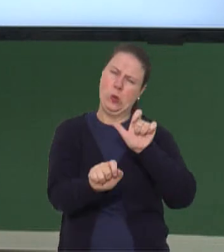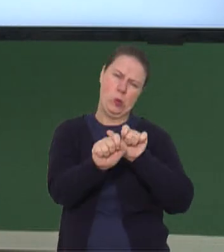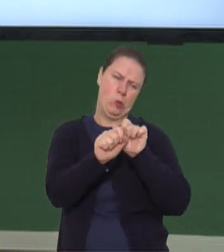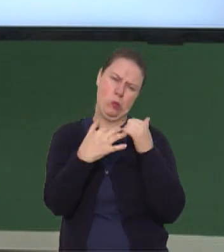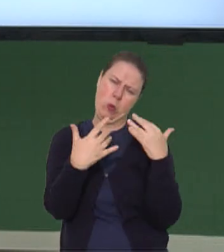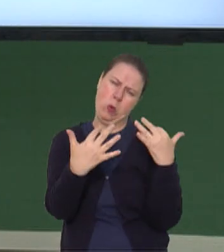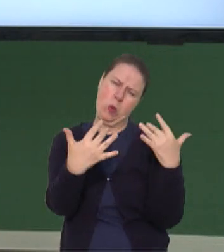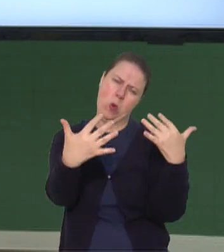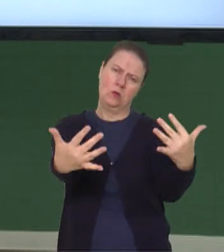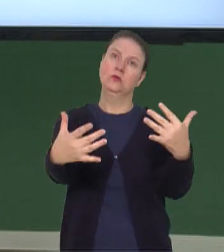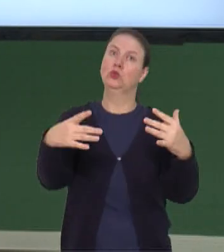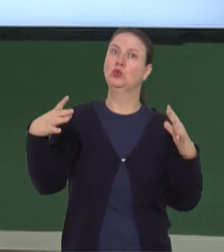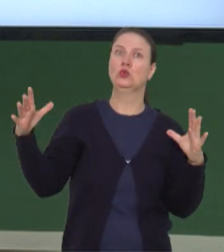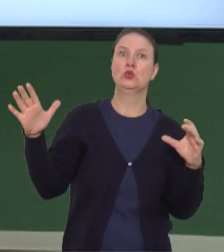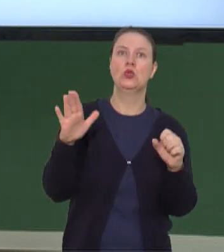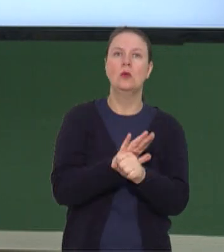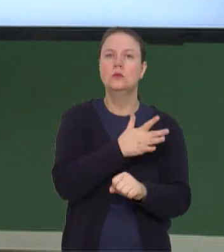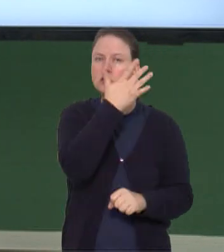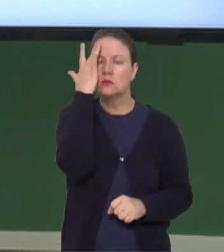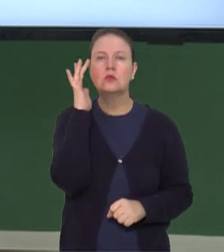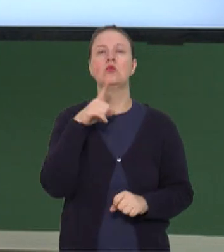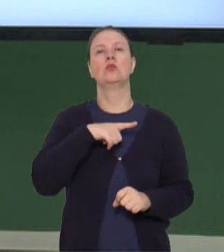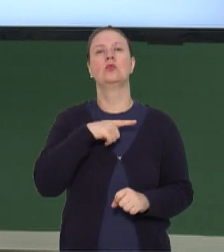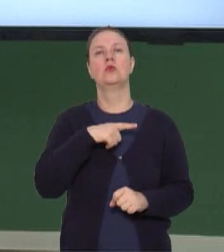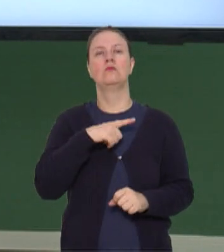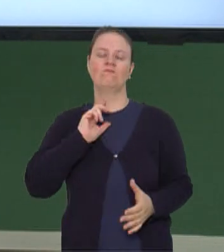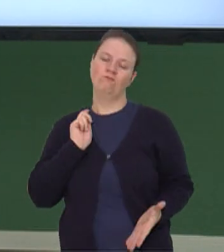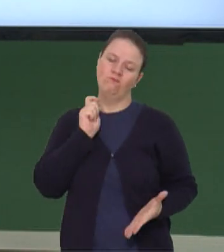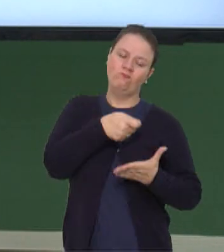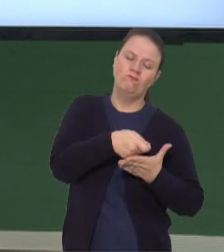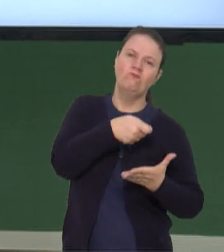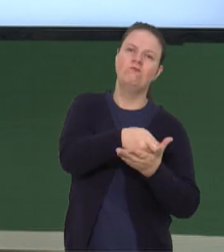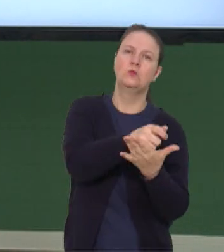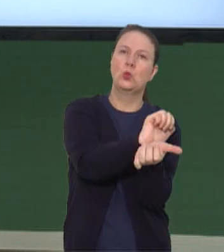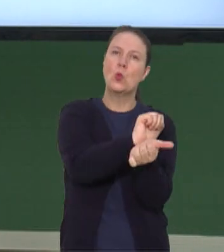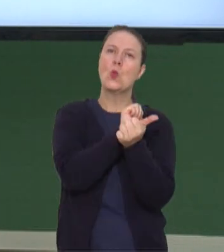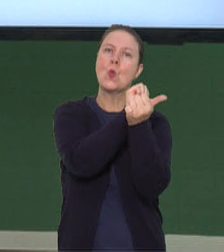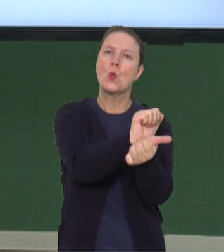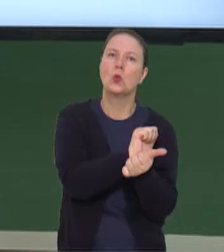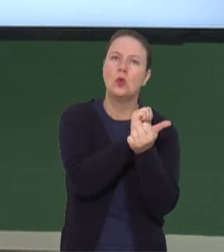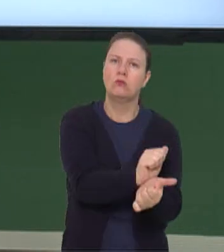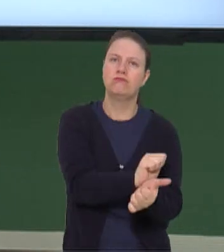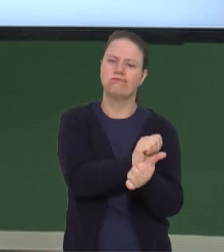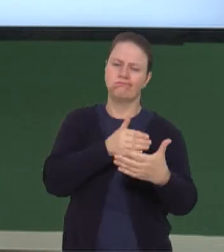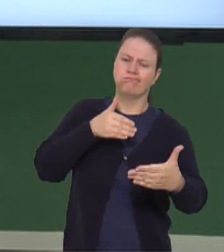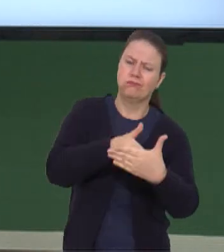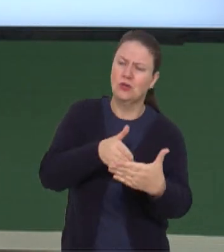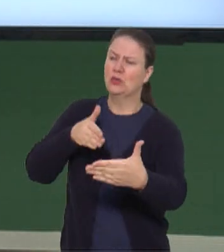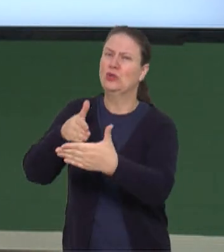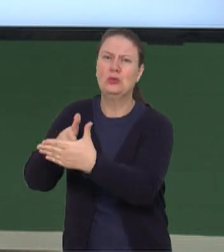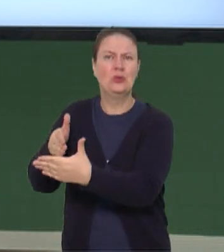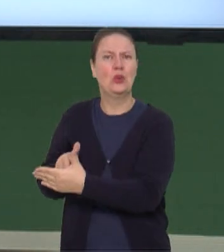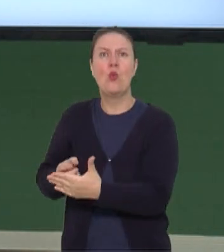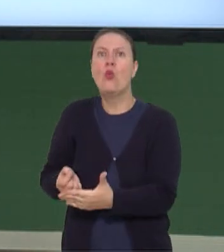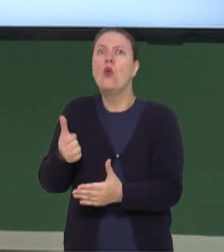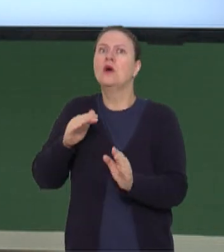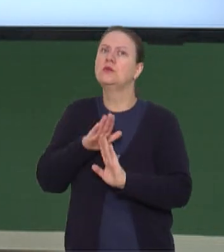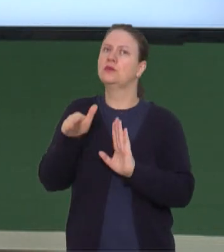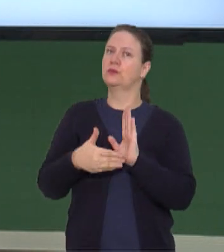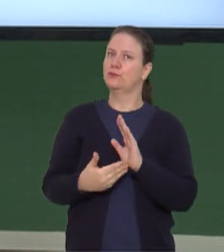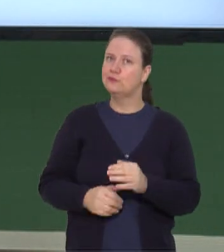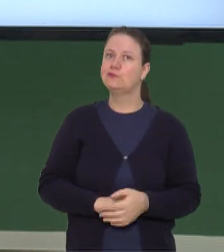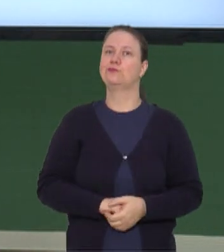né, atual Haiti, que viviam um regime de severa escravidão, onde eles eram privados de quase tudo,